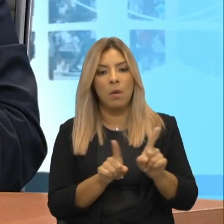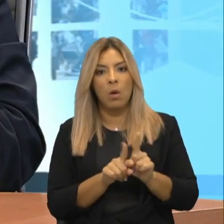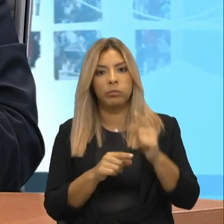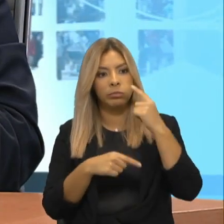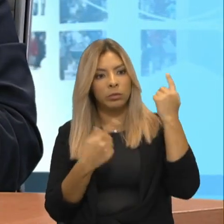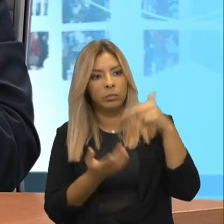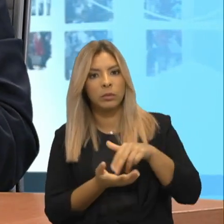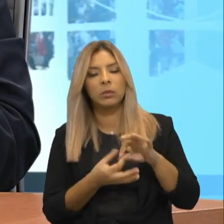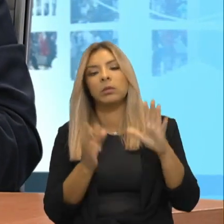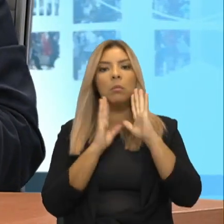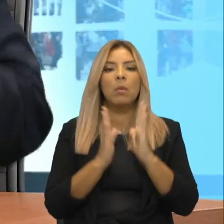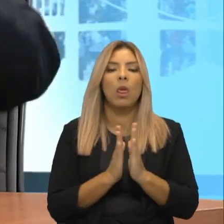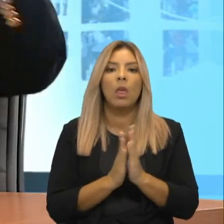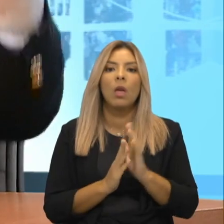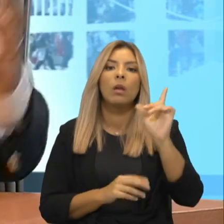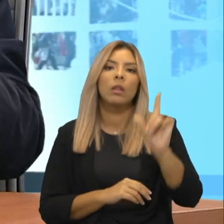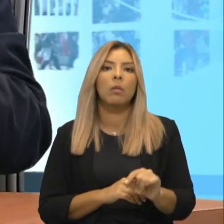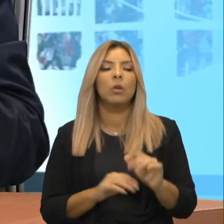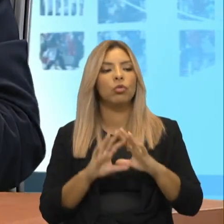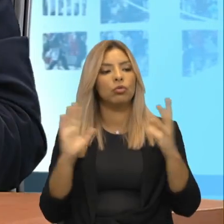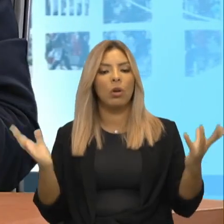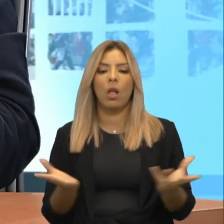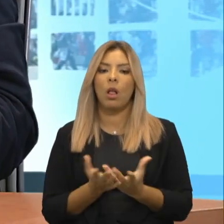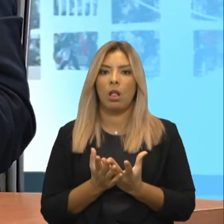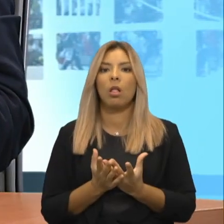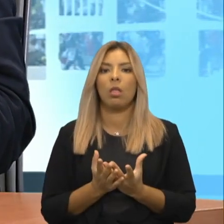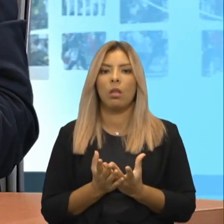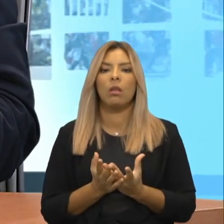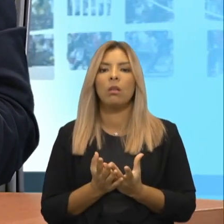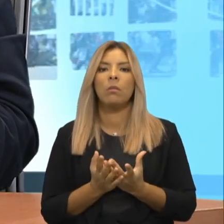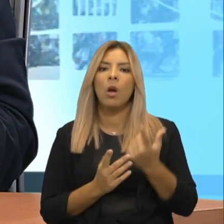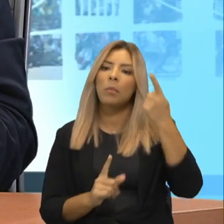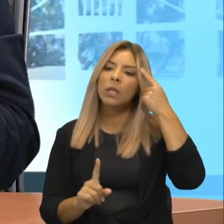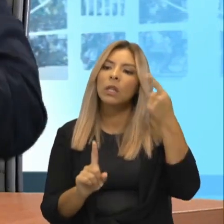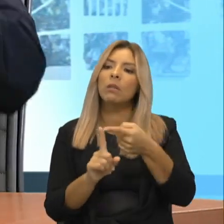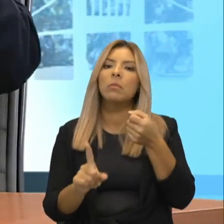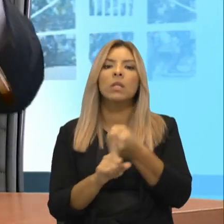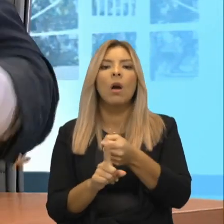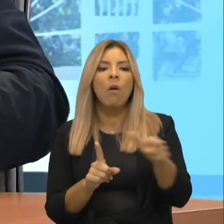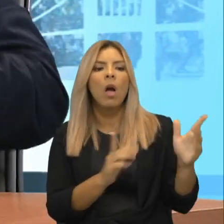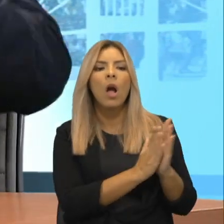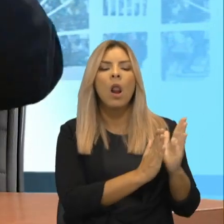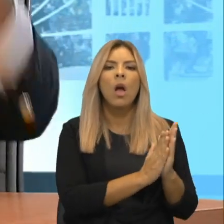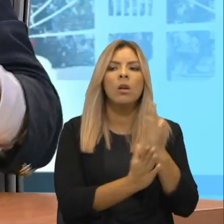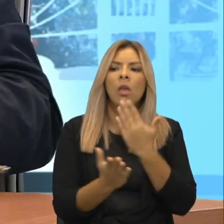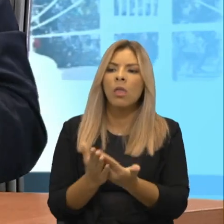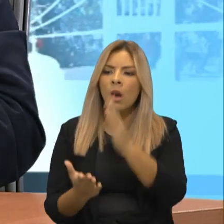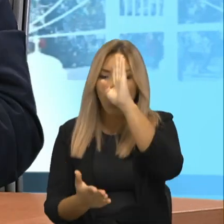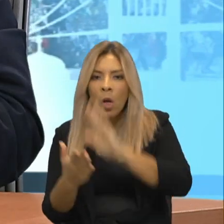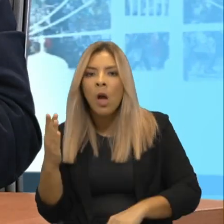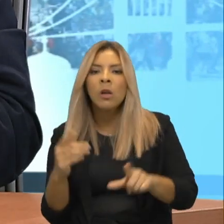de Maria, mas também no contexto daquilo que é a missão educativa da Igreja, através dos seus colégios, das suas